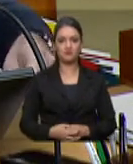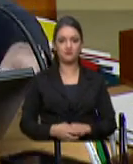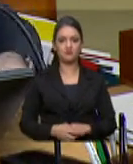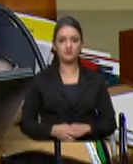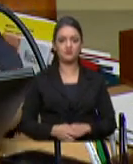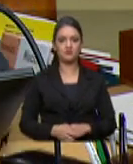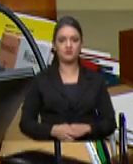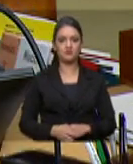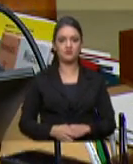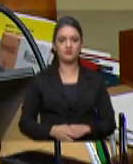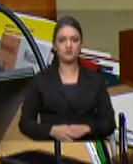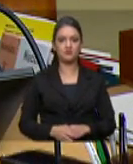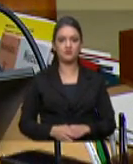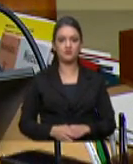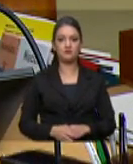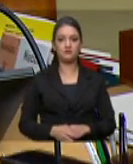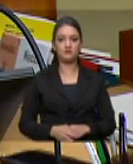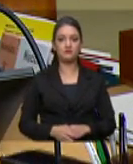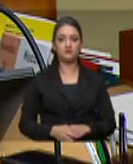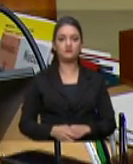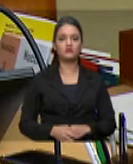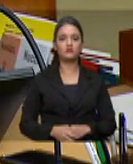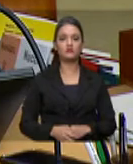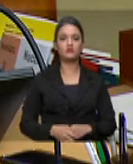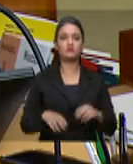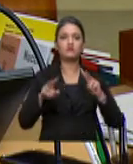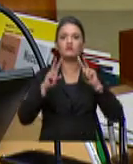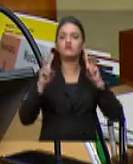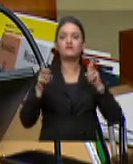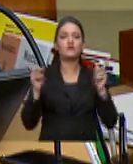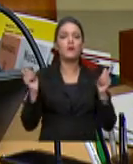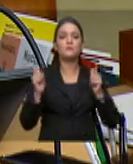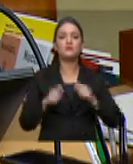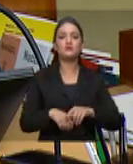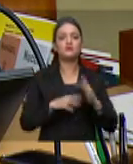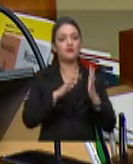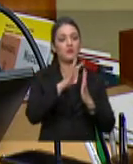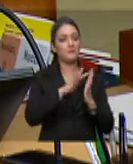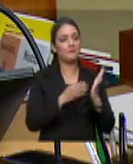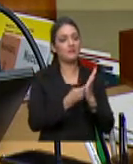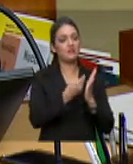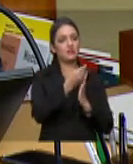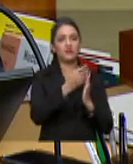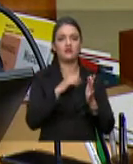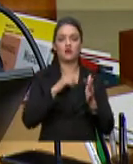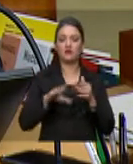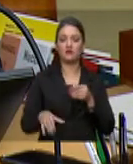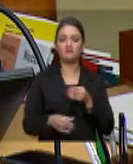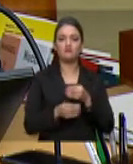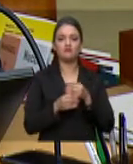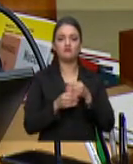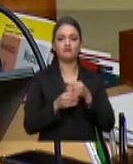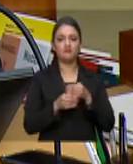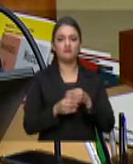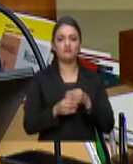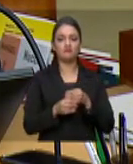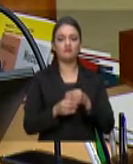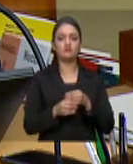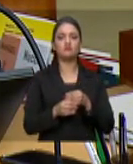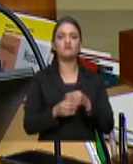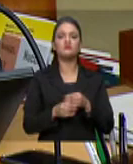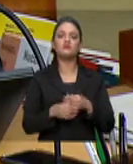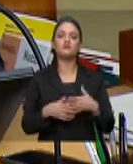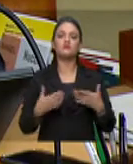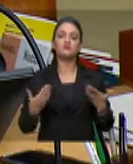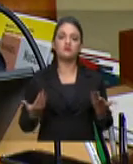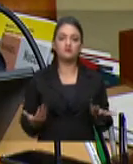quanto à possibilidade de aditamento da petição inicial. E, nesse